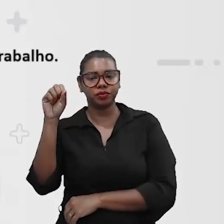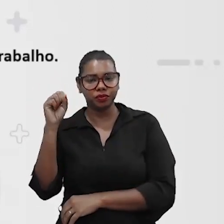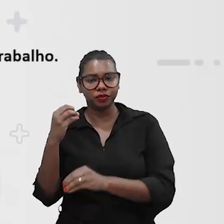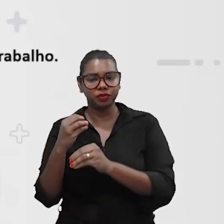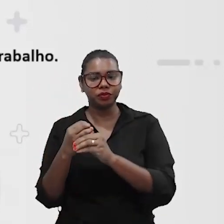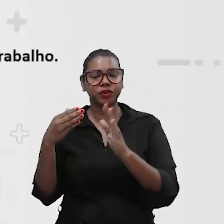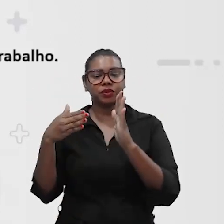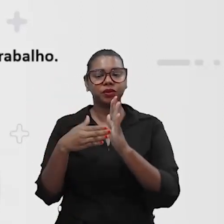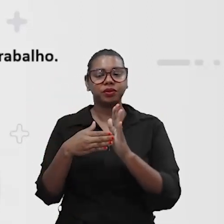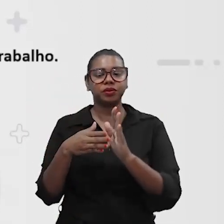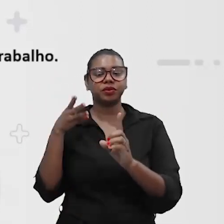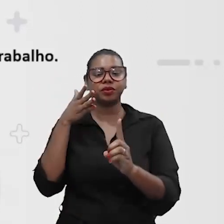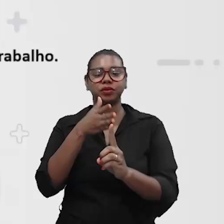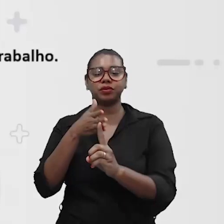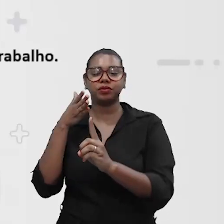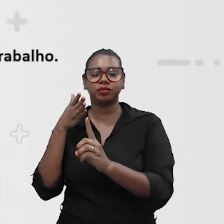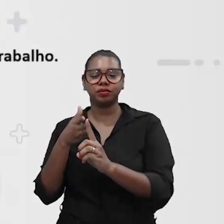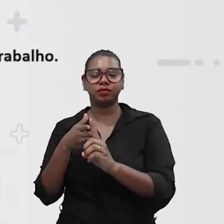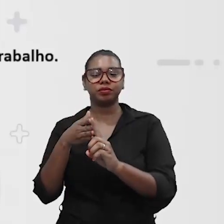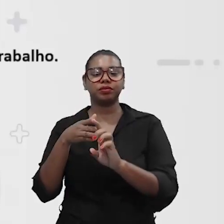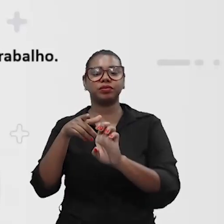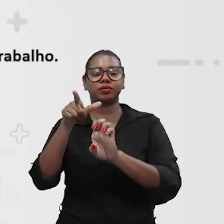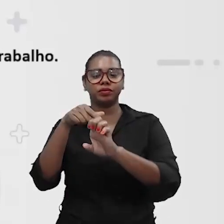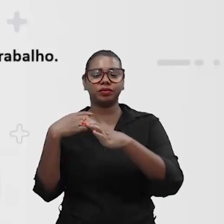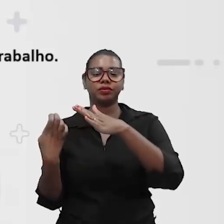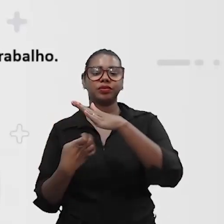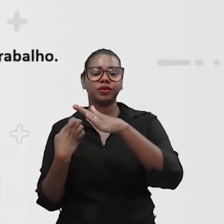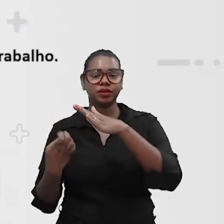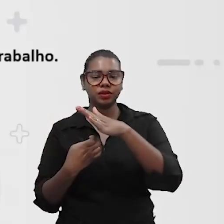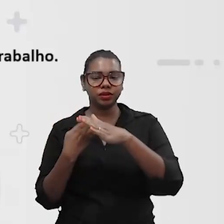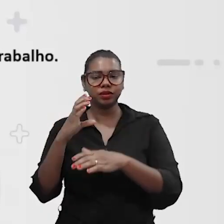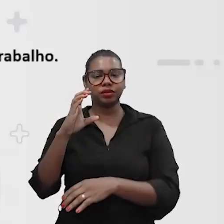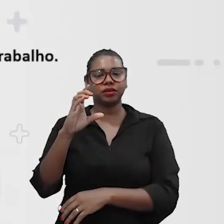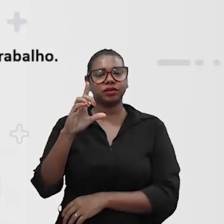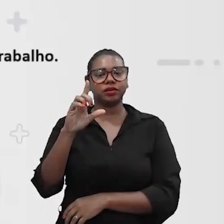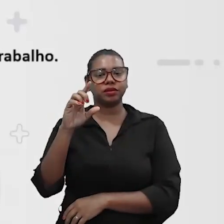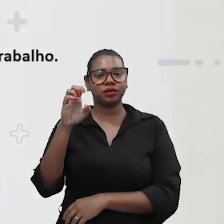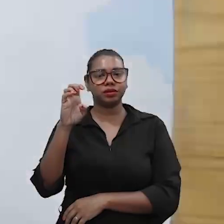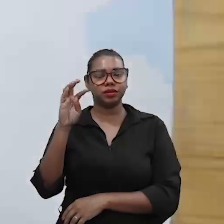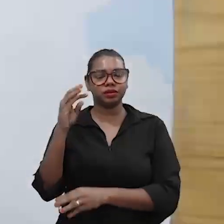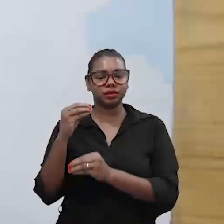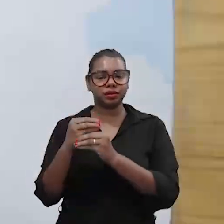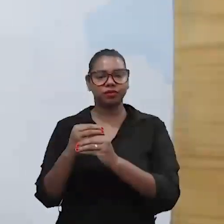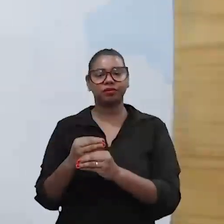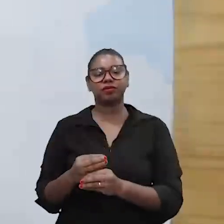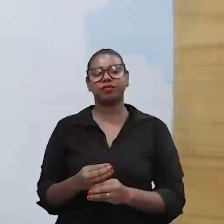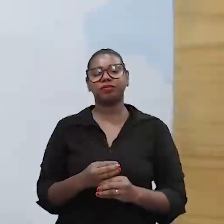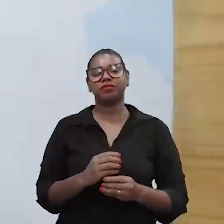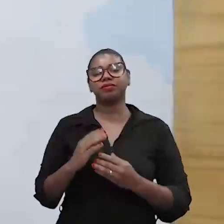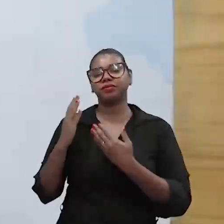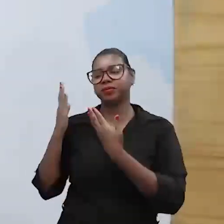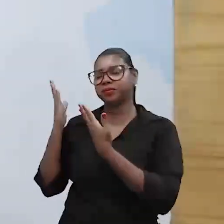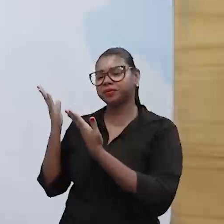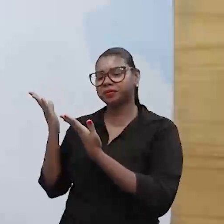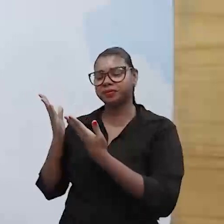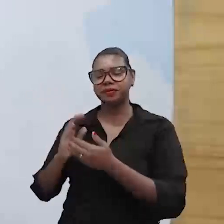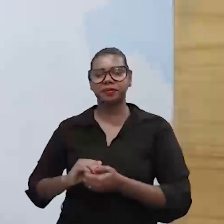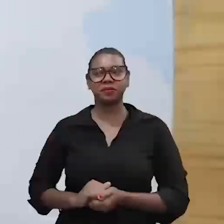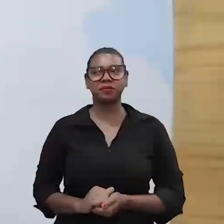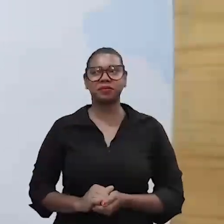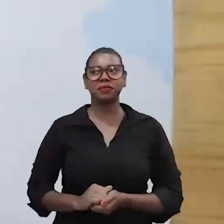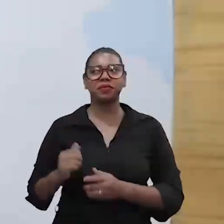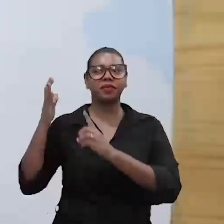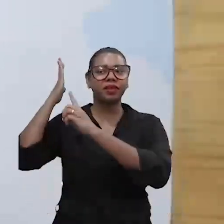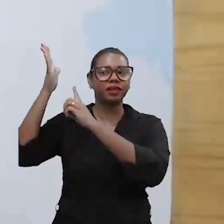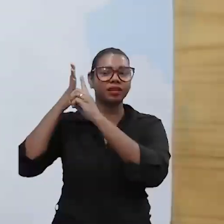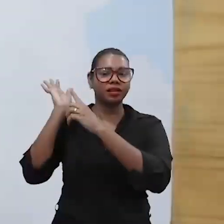a influência dos impactos das empresas, né, com o convidado aí, Kleber Pereira. Olha, volta para mim, todas essas palestras